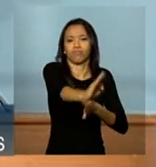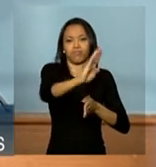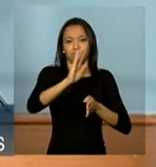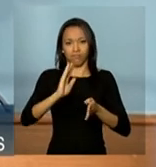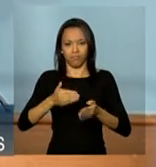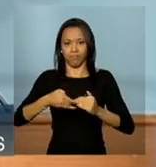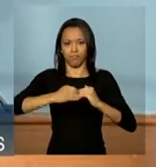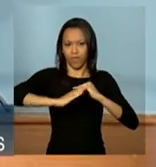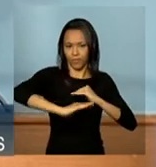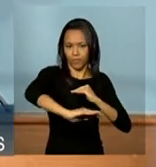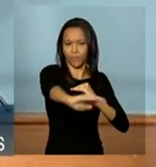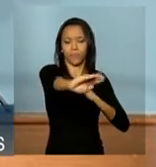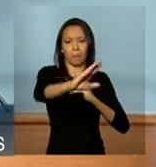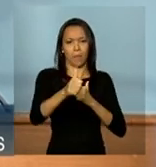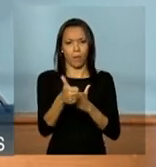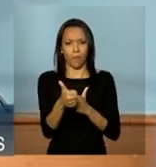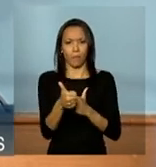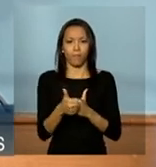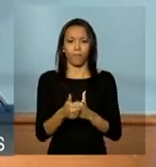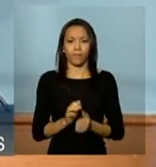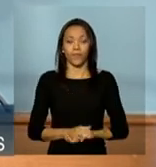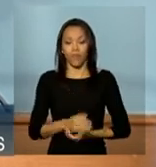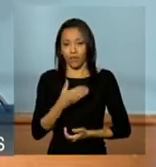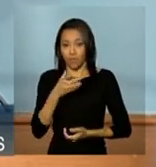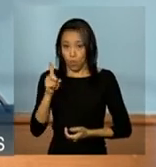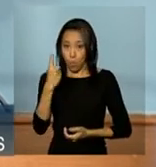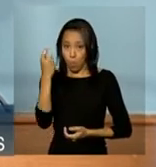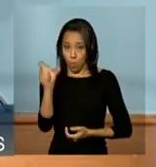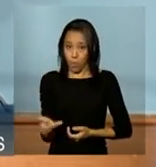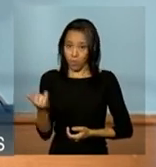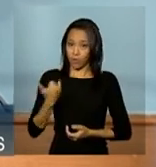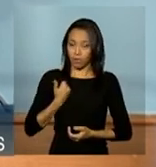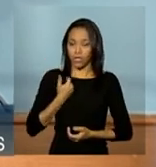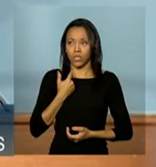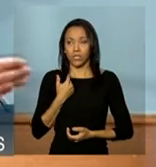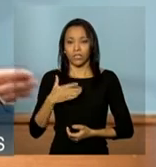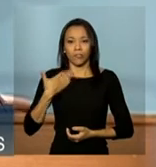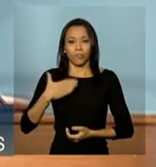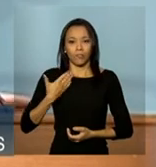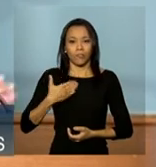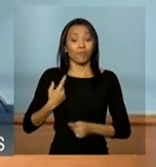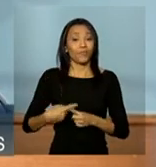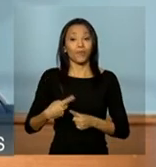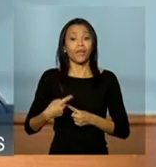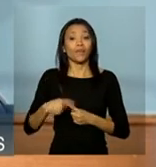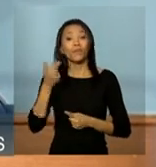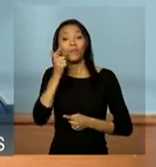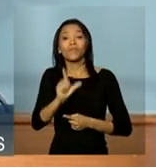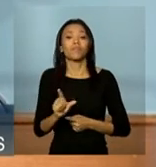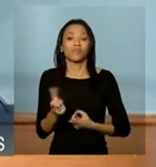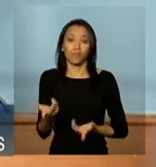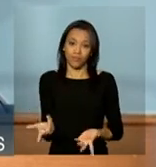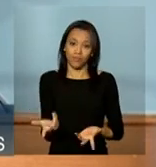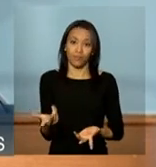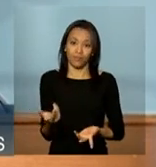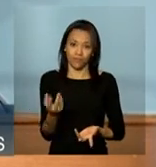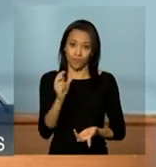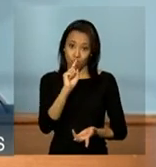O Alceu está meio que se mordendo ali, porque não vai ganhar a máquina, mas ganhou as obras de mobilidade urbana, né,